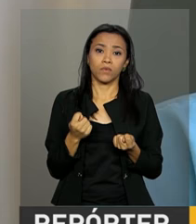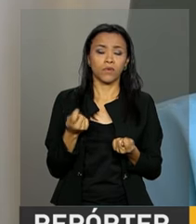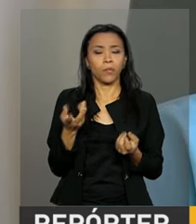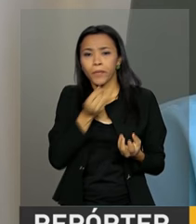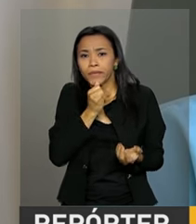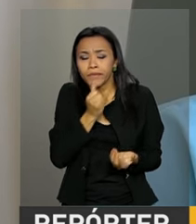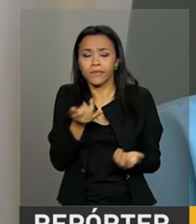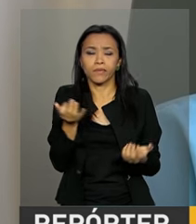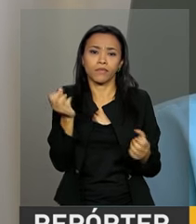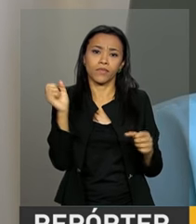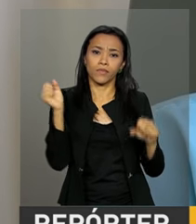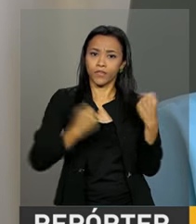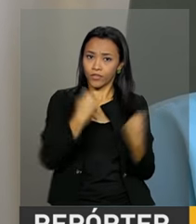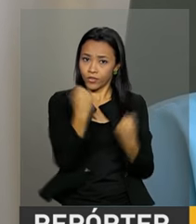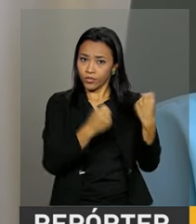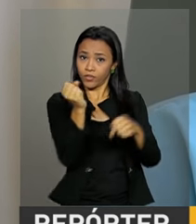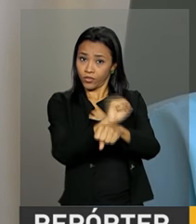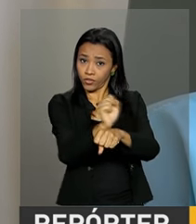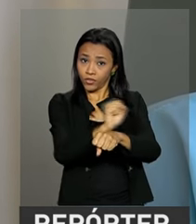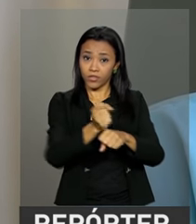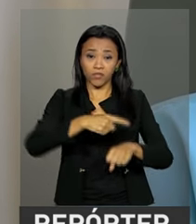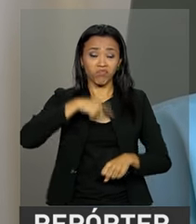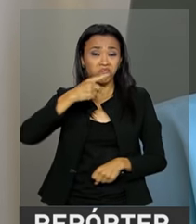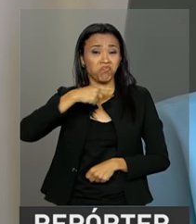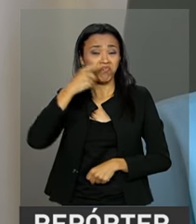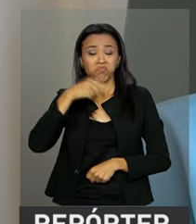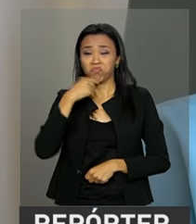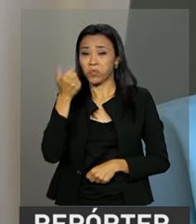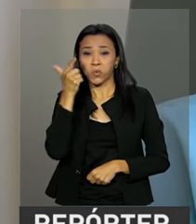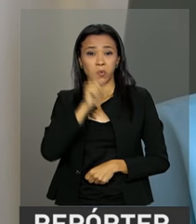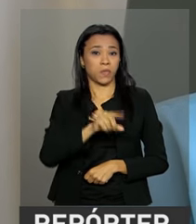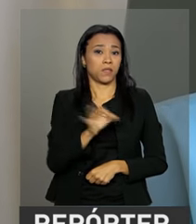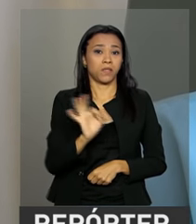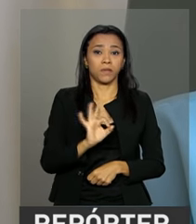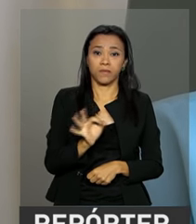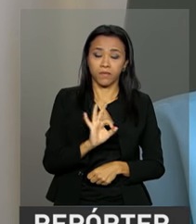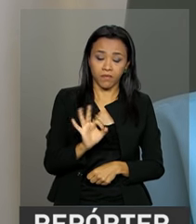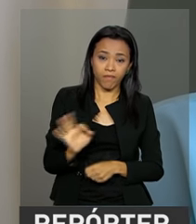dirigir, principalmente. Já não conseguia mais dirigir.